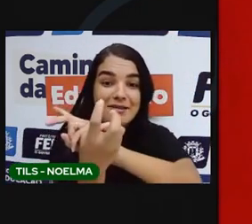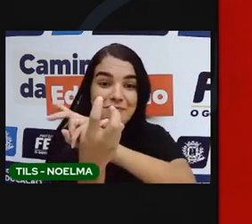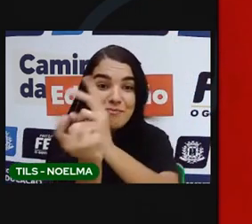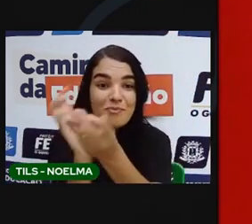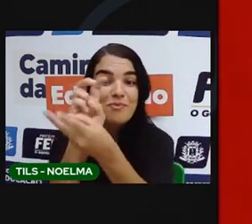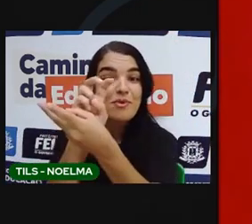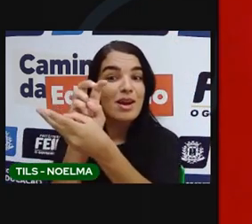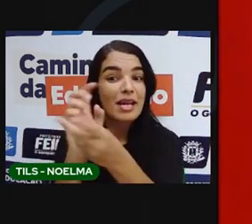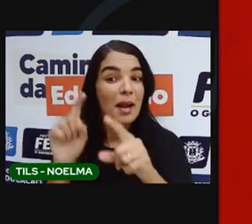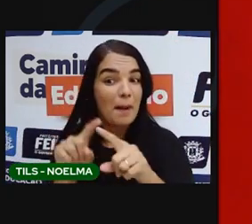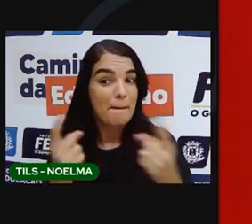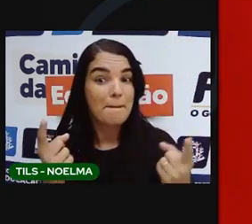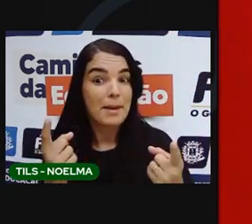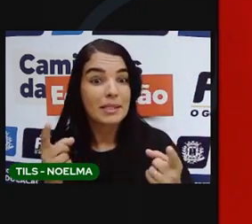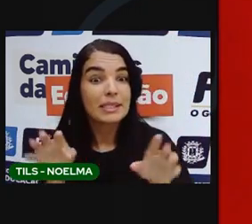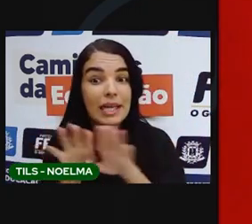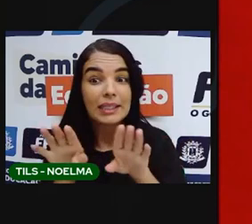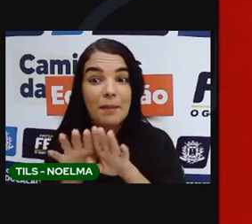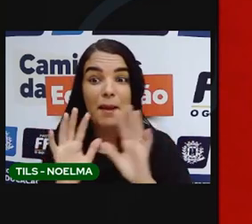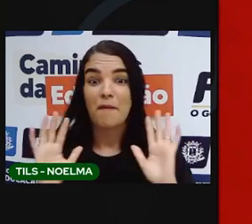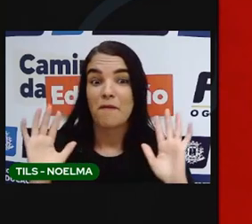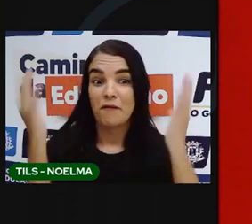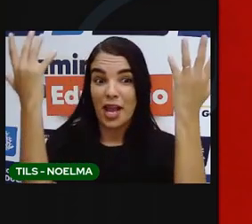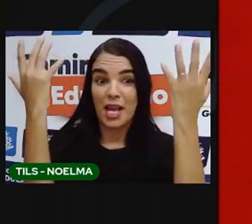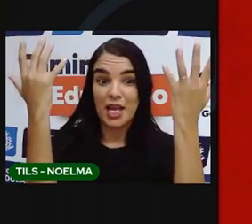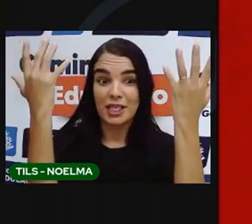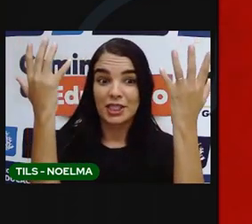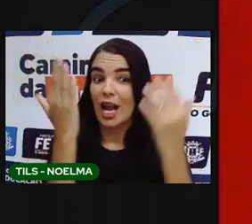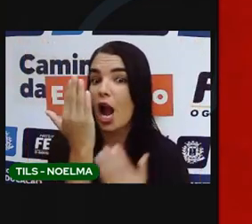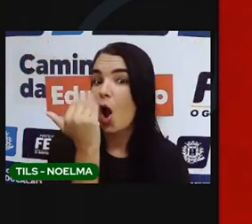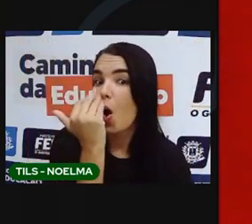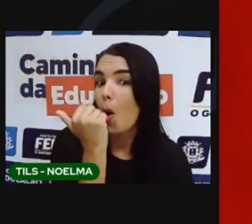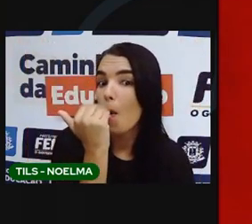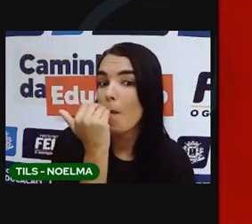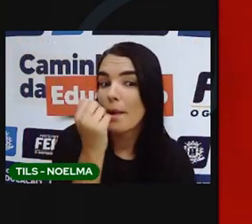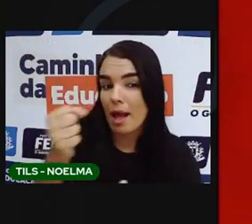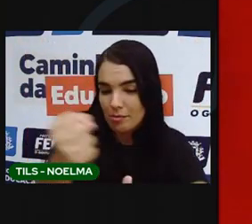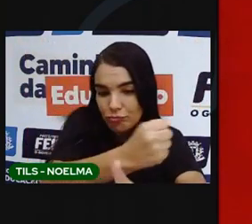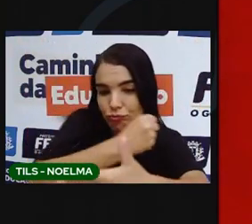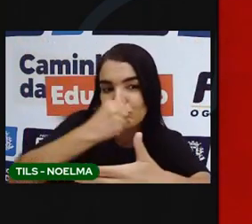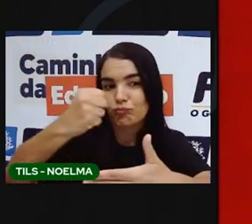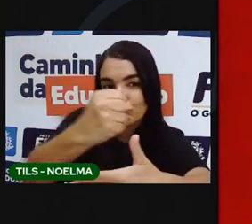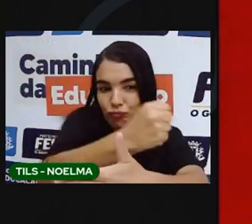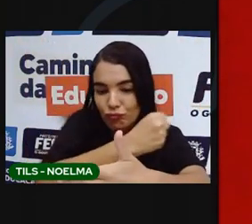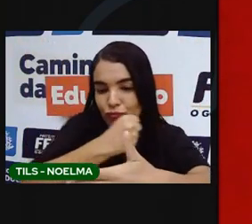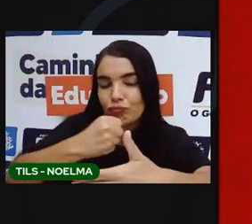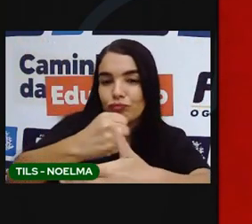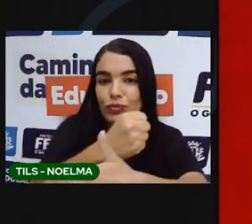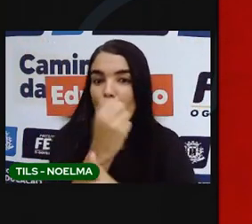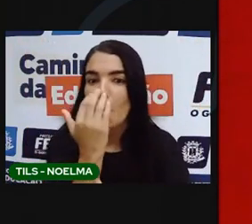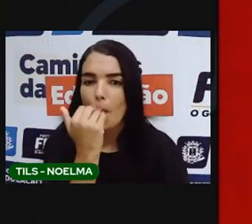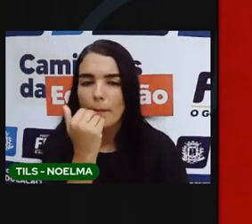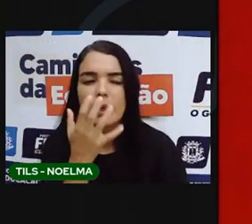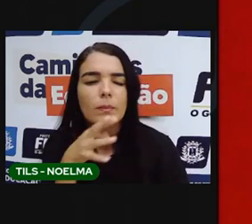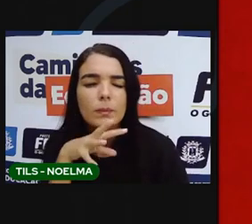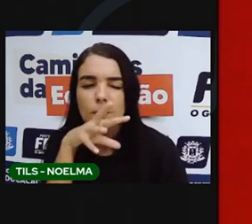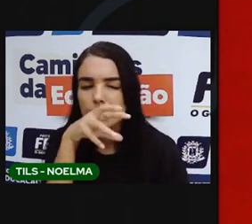ele ele ele eles estão fazendo alguma comida que tem em uma panela no uma fogueirinha E